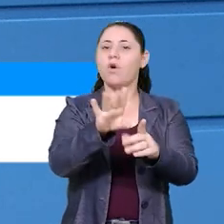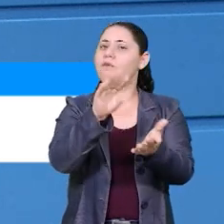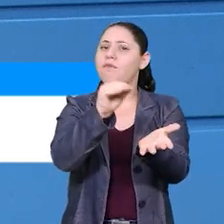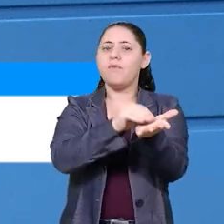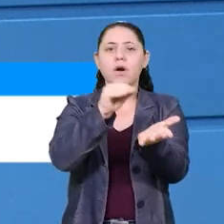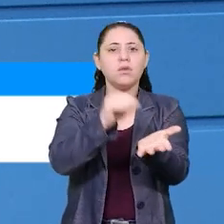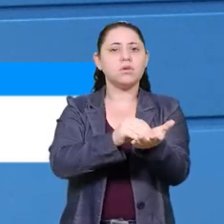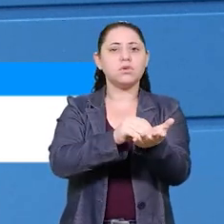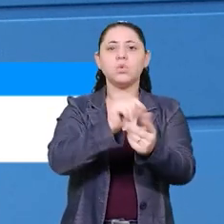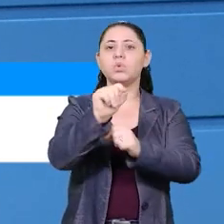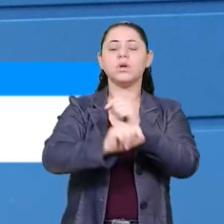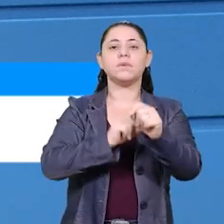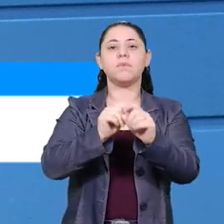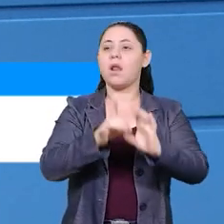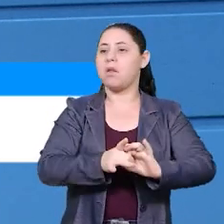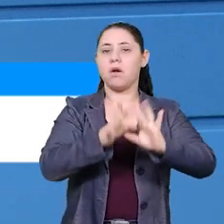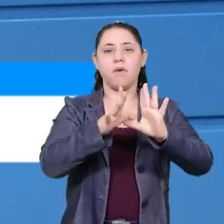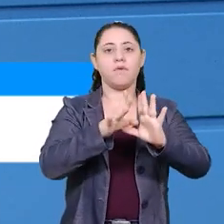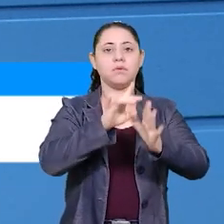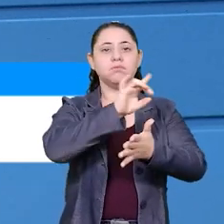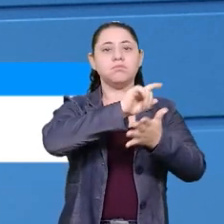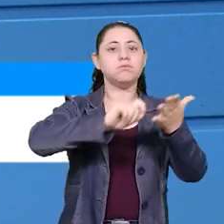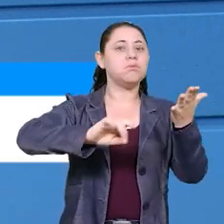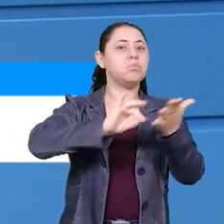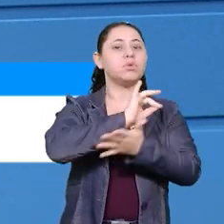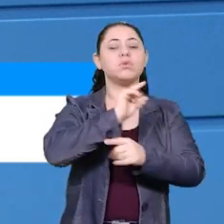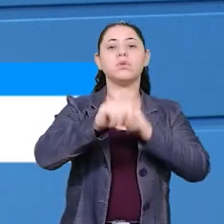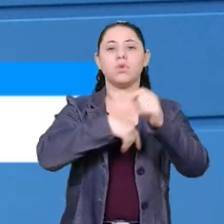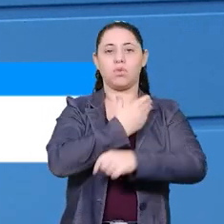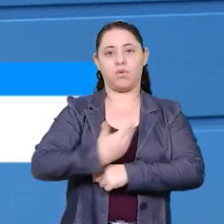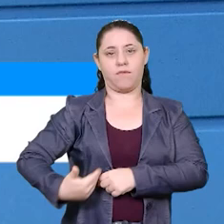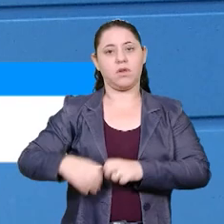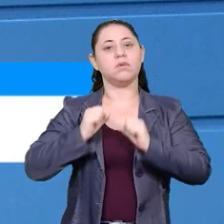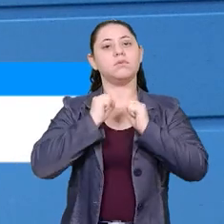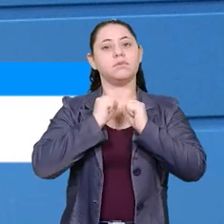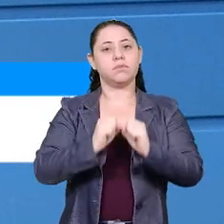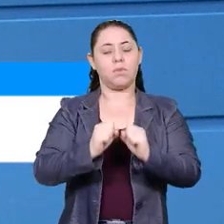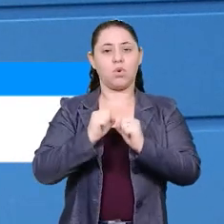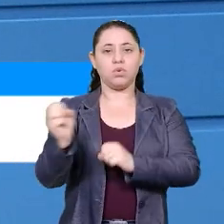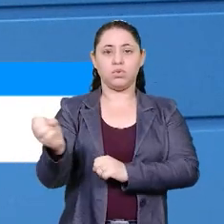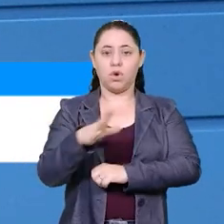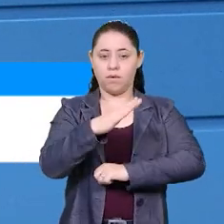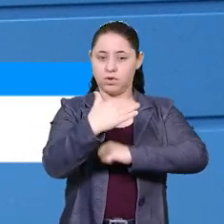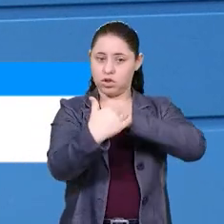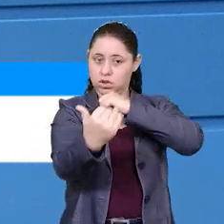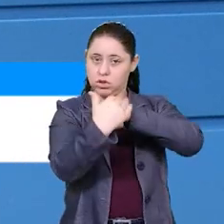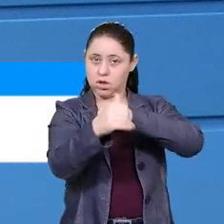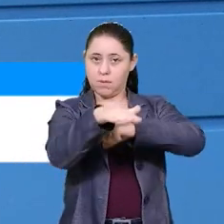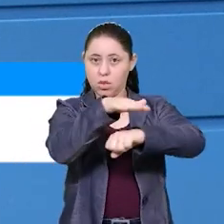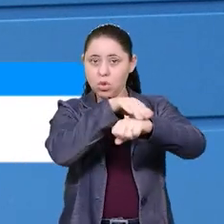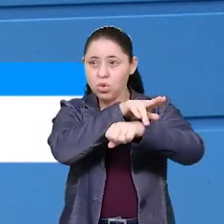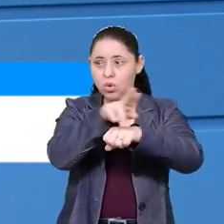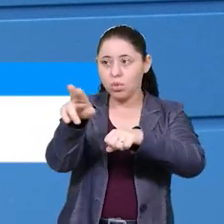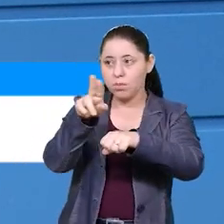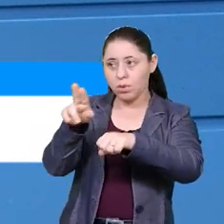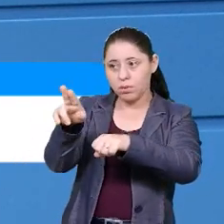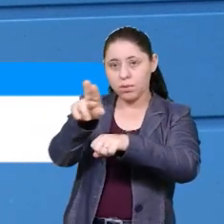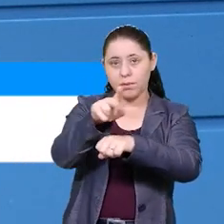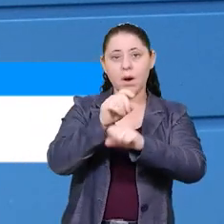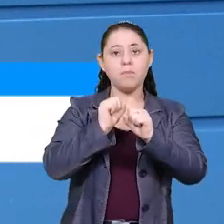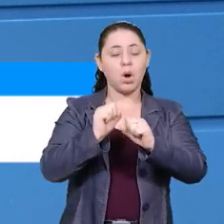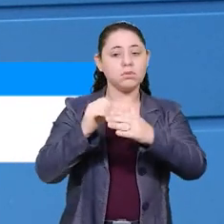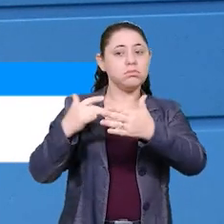então só tá faltando mesmo uma Val né do governador para que essas novas chamadas